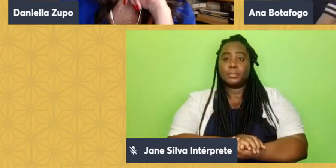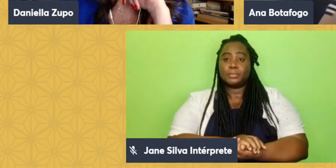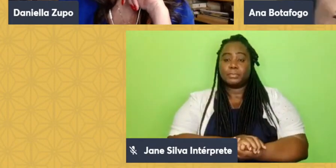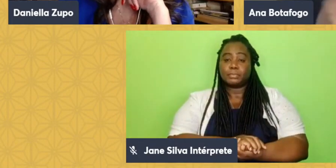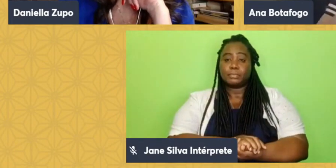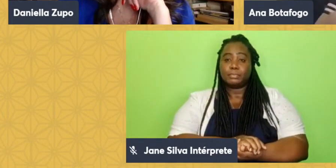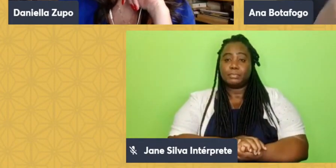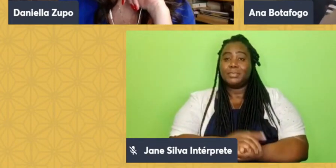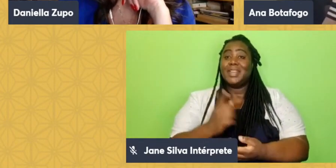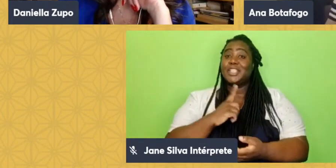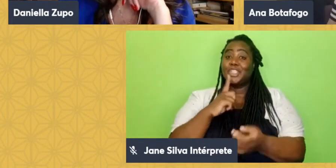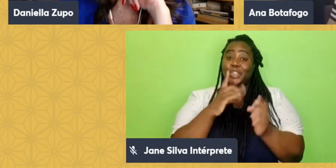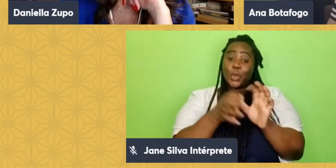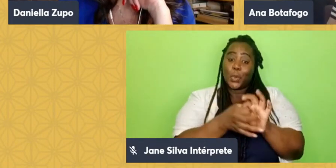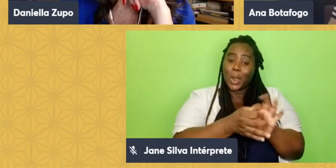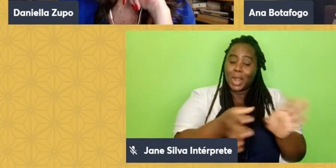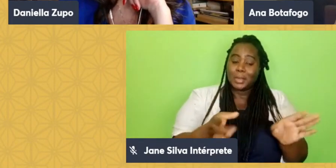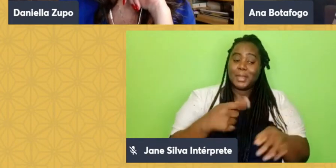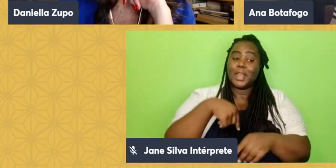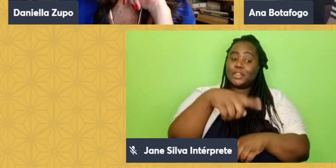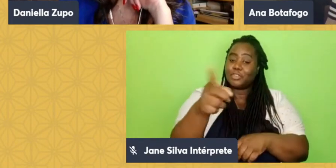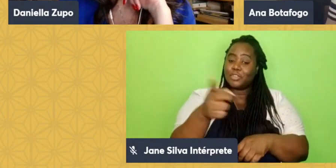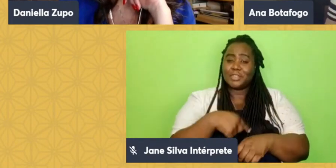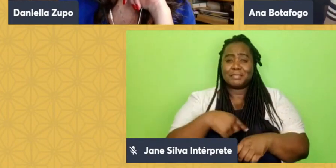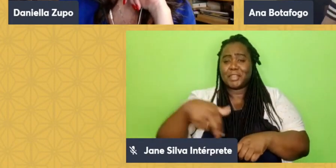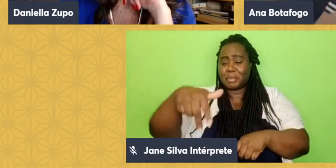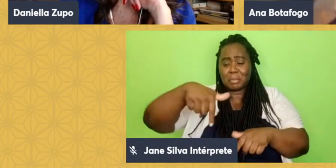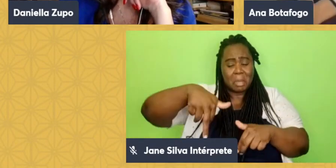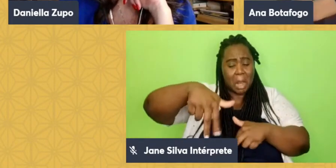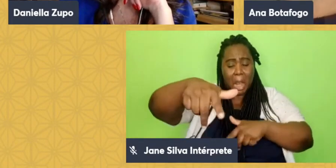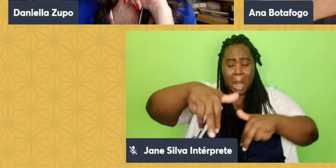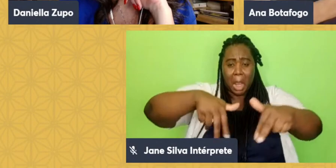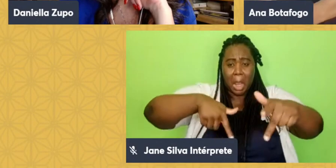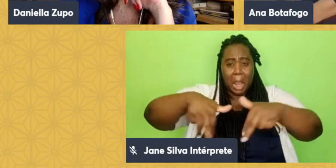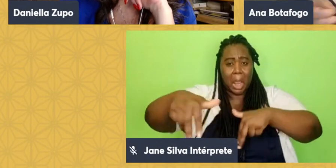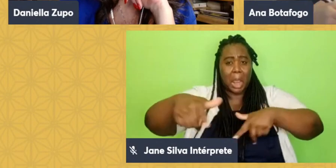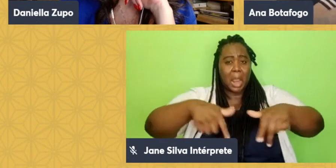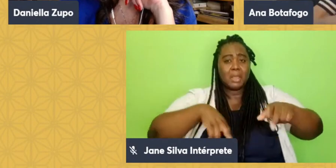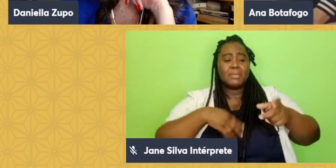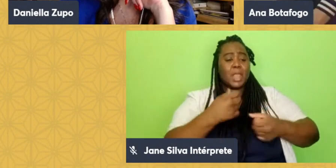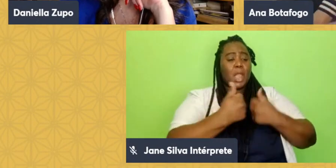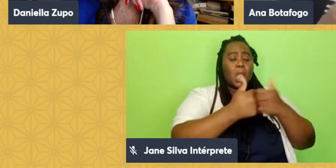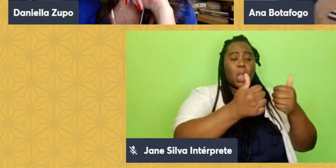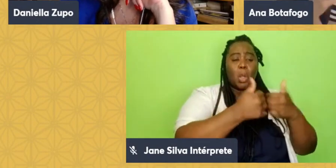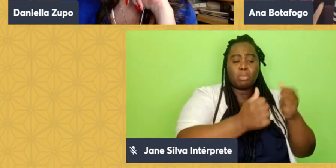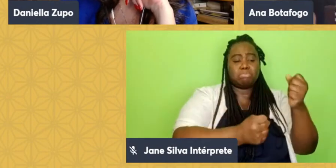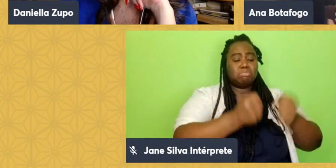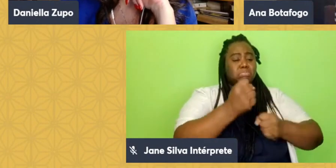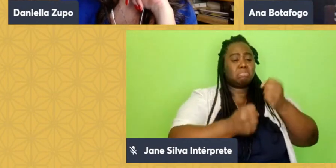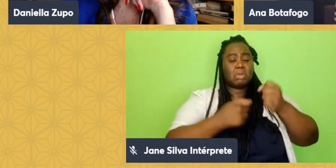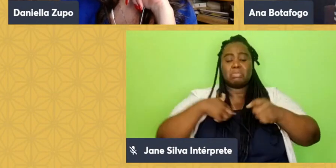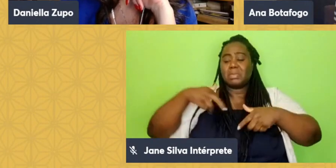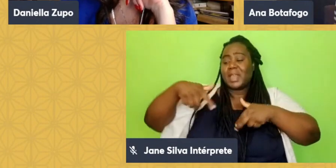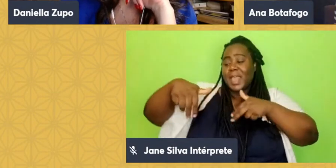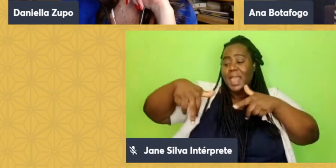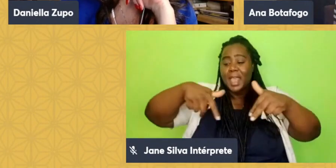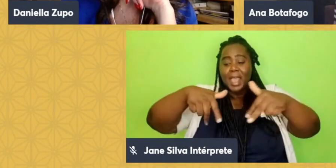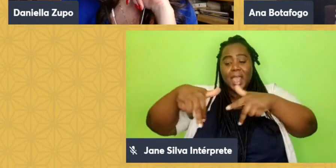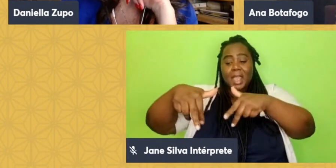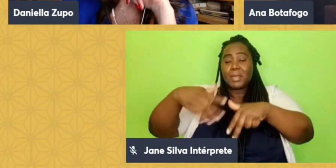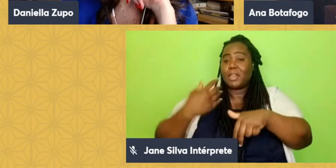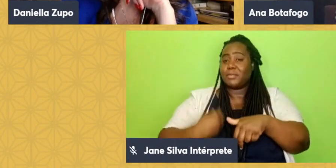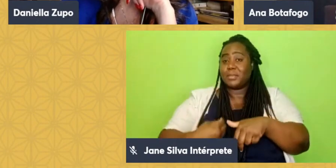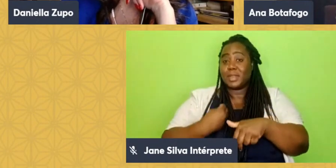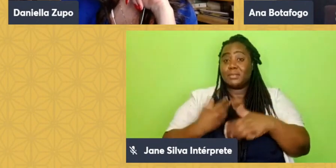tinham liberdade de ir e vir andavam de cima escadas o ônibus Zinho caminhavam pela